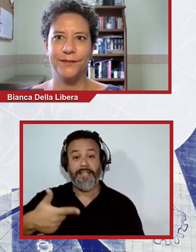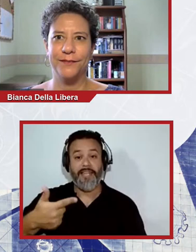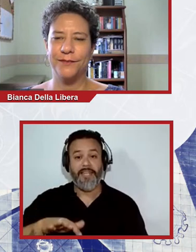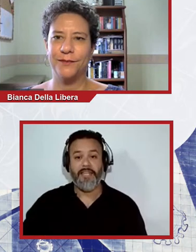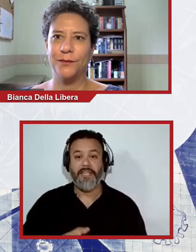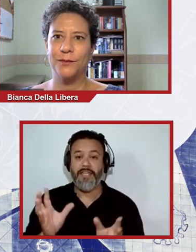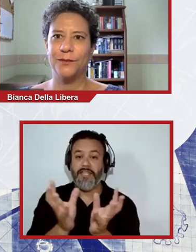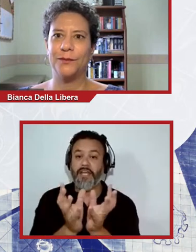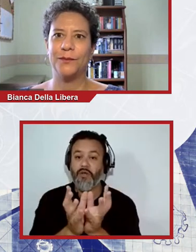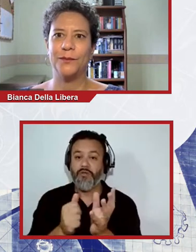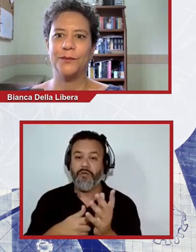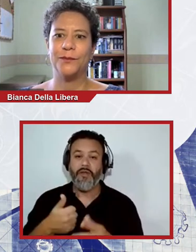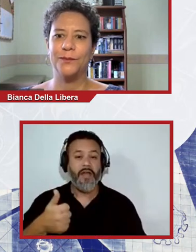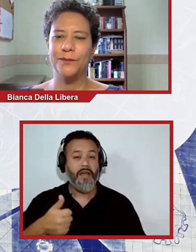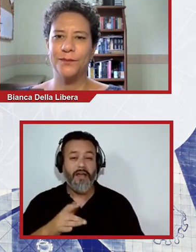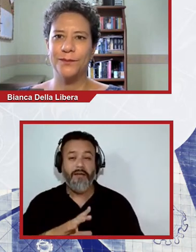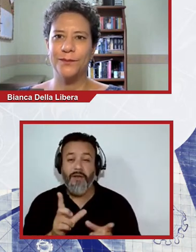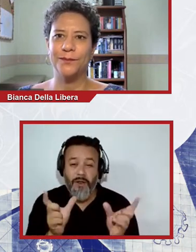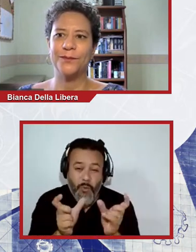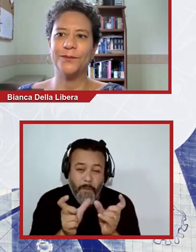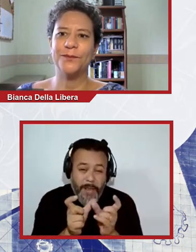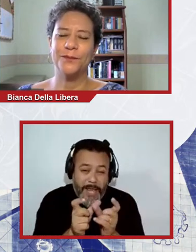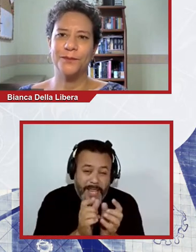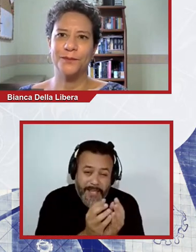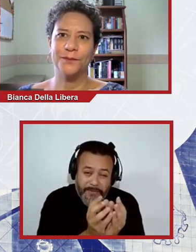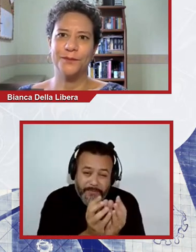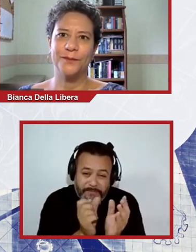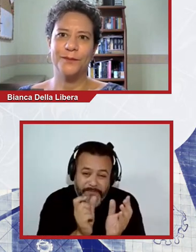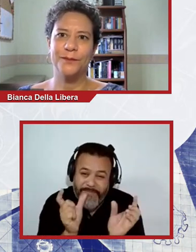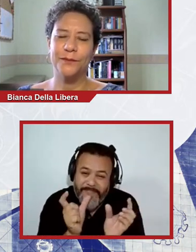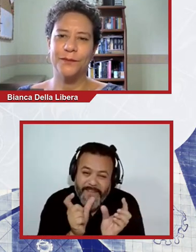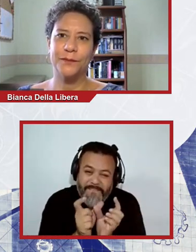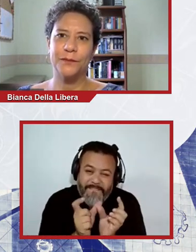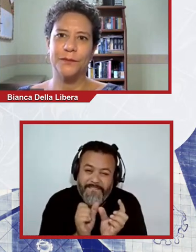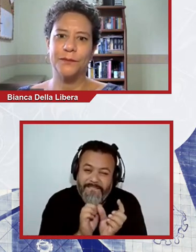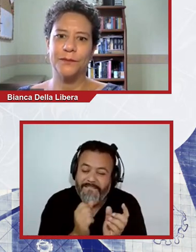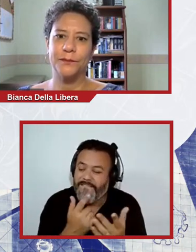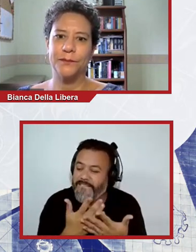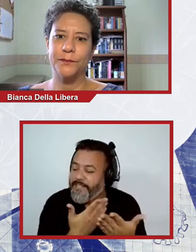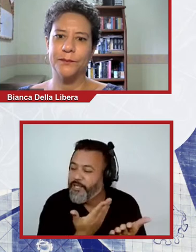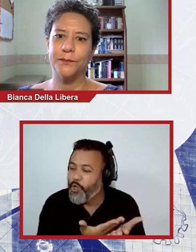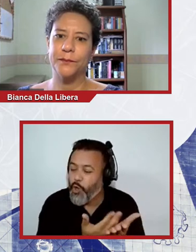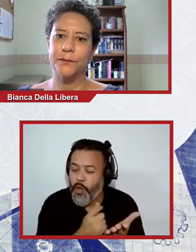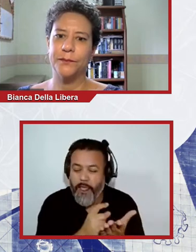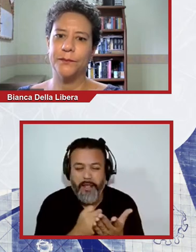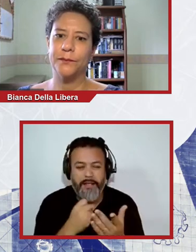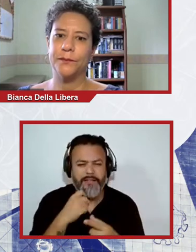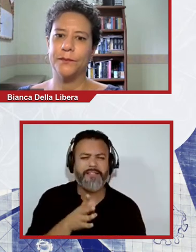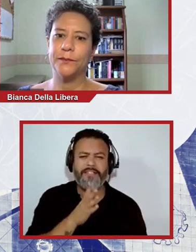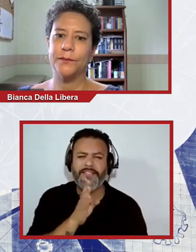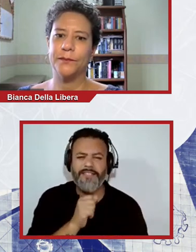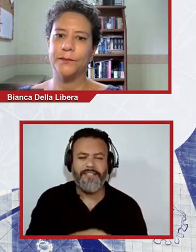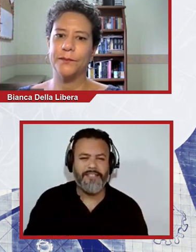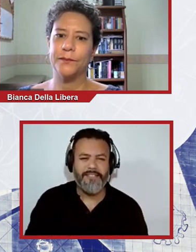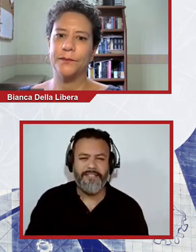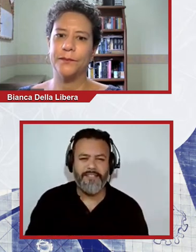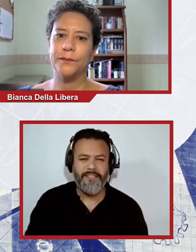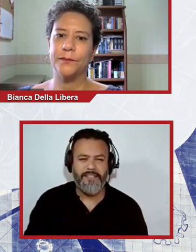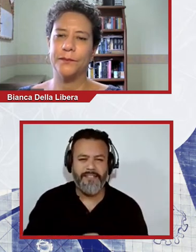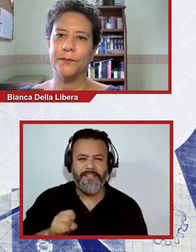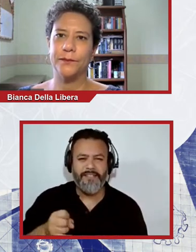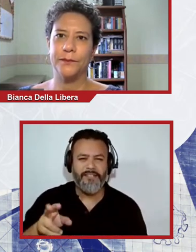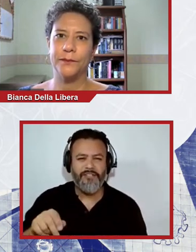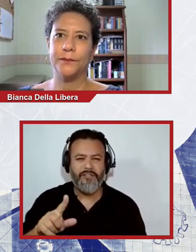primeira turma era uma turma bem pequenininha, que tinha algumas pessoas conhecidas, né? Teu Rosenfeld, Johnny